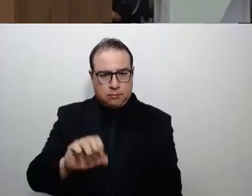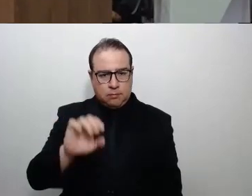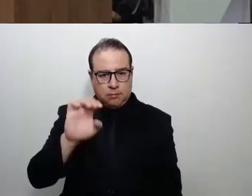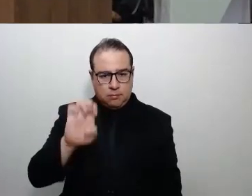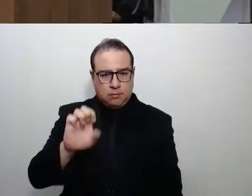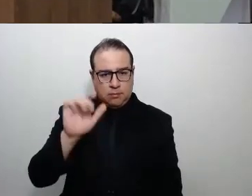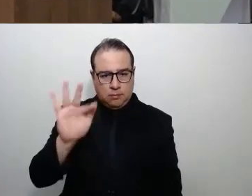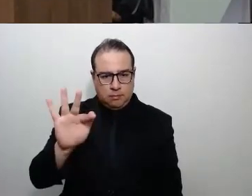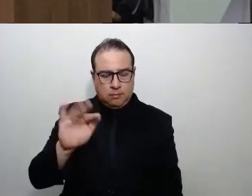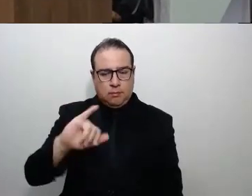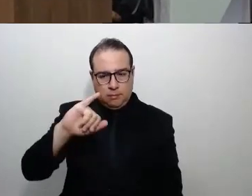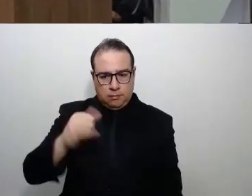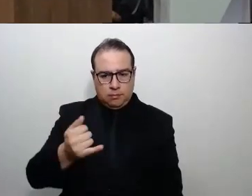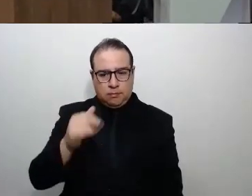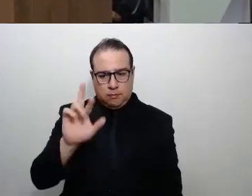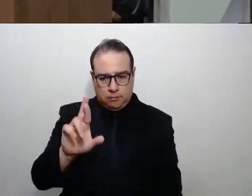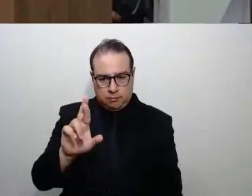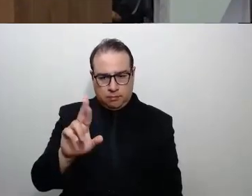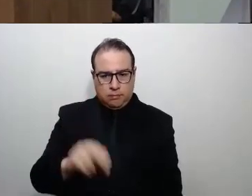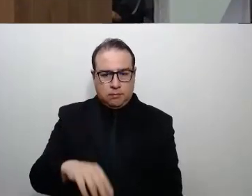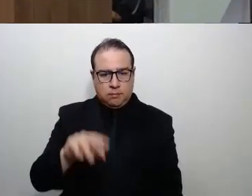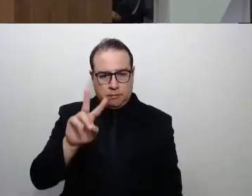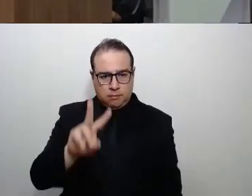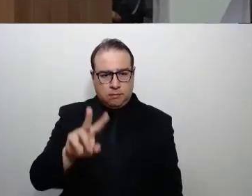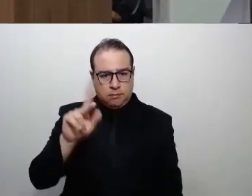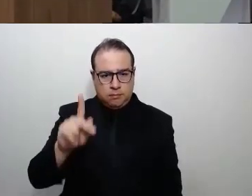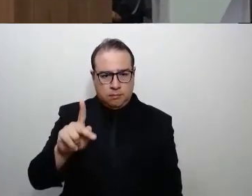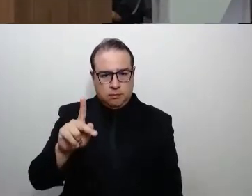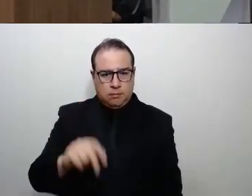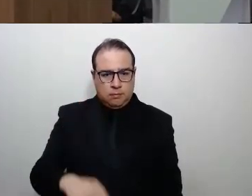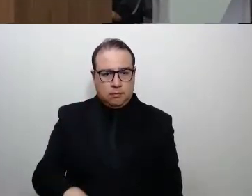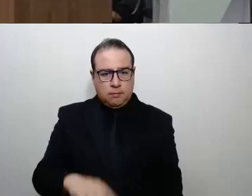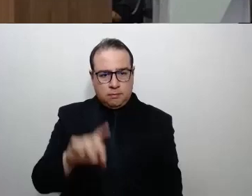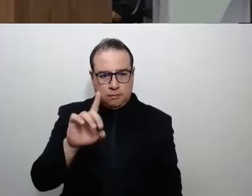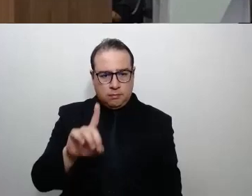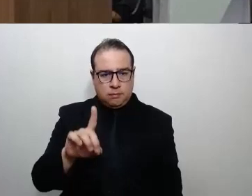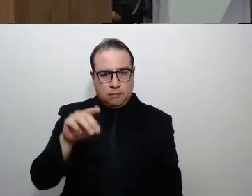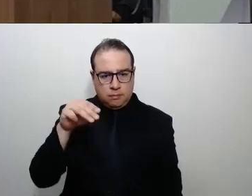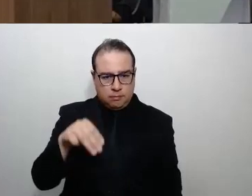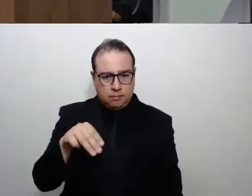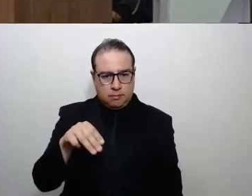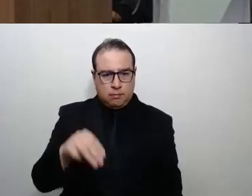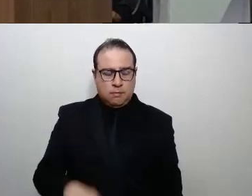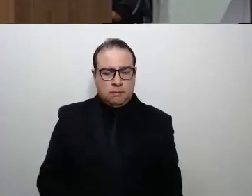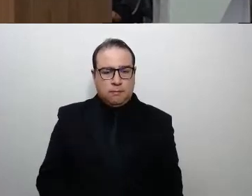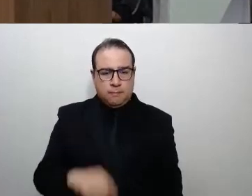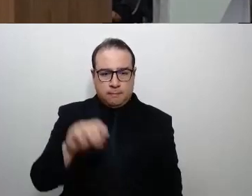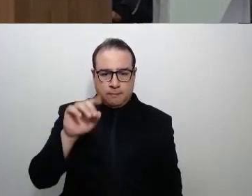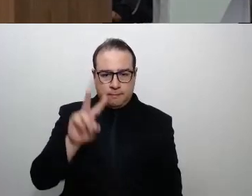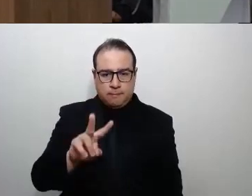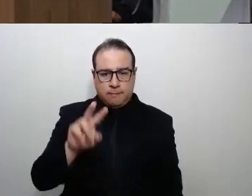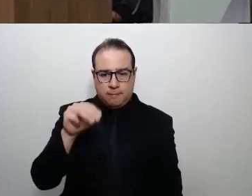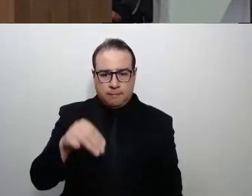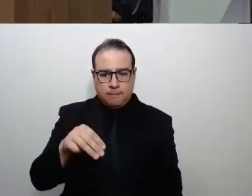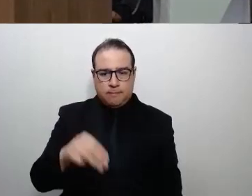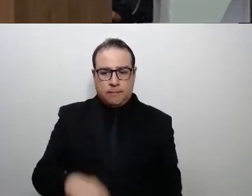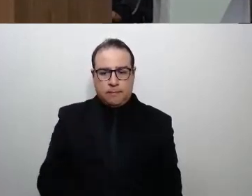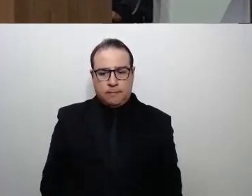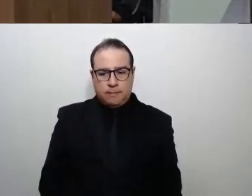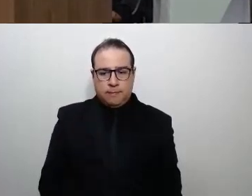João Rebouças Vivaldo Pinheiro Dilermando Mota Virgílio Macedo